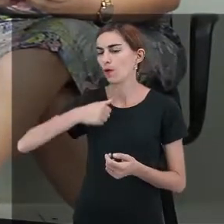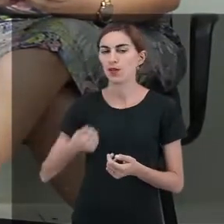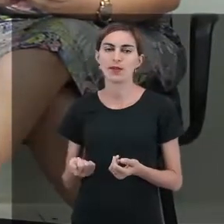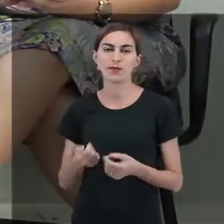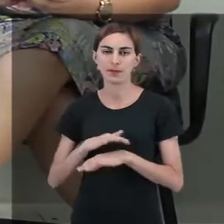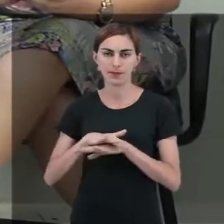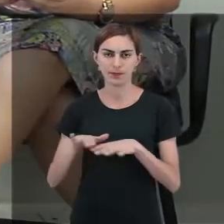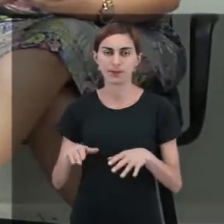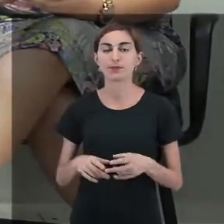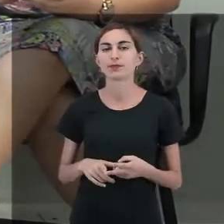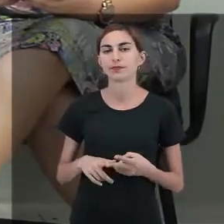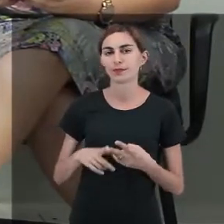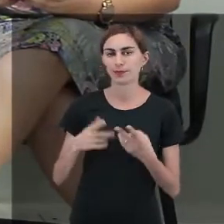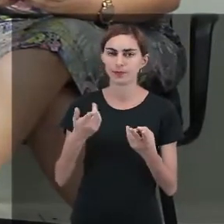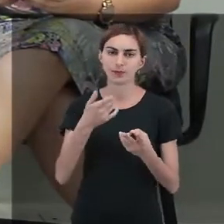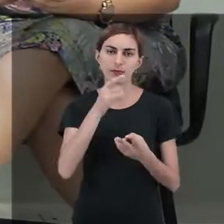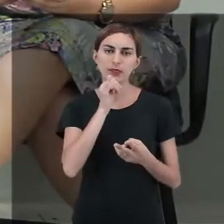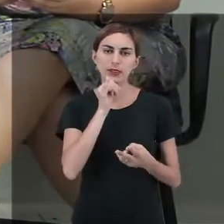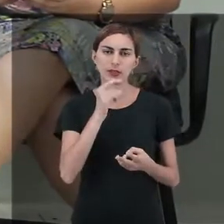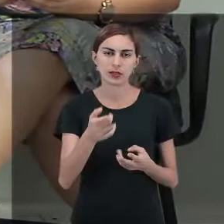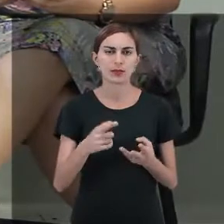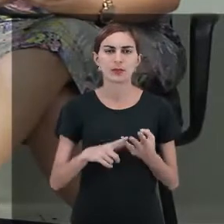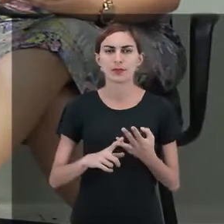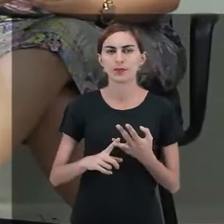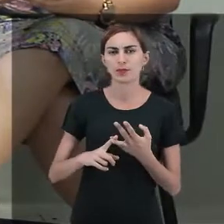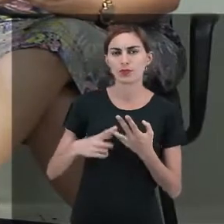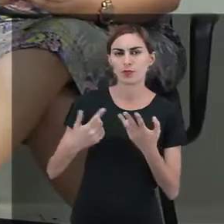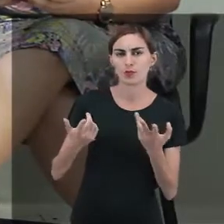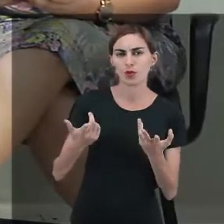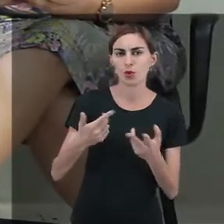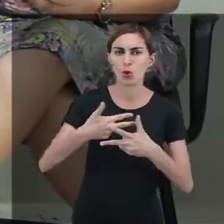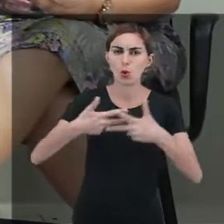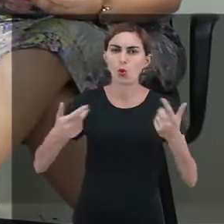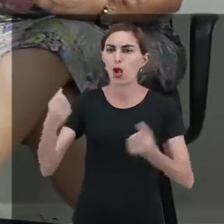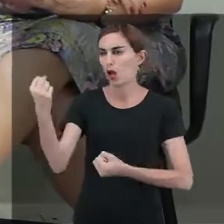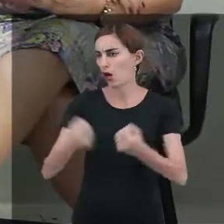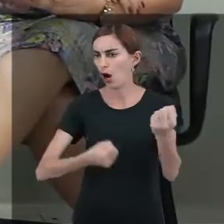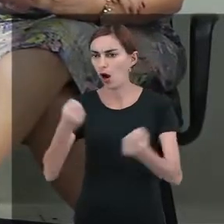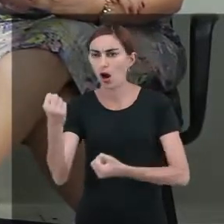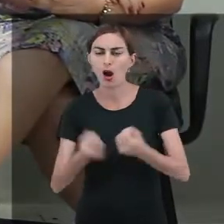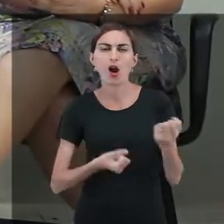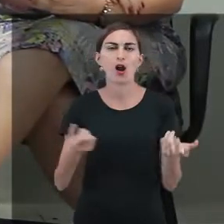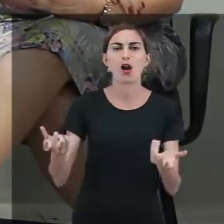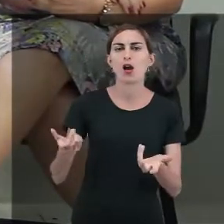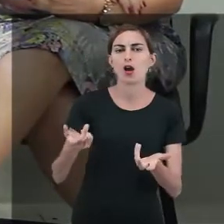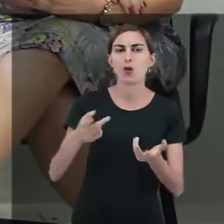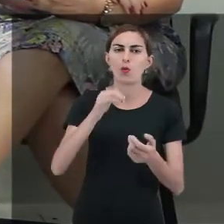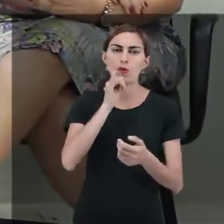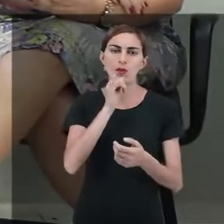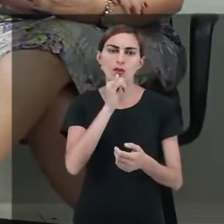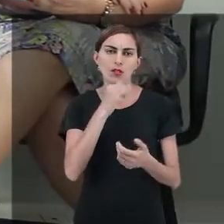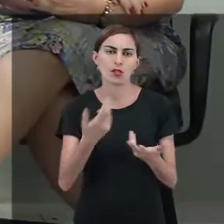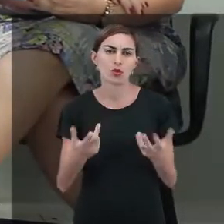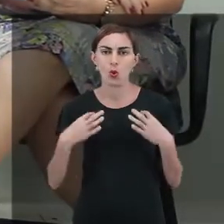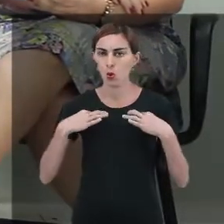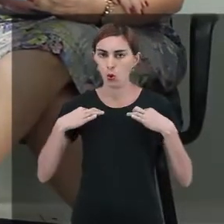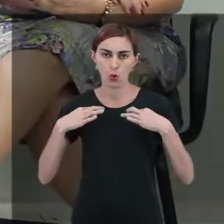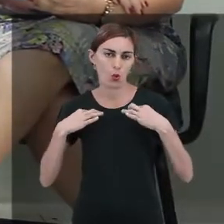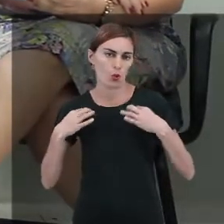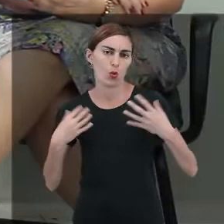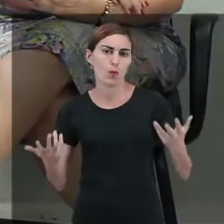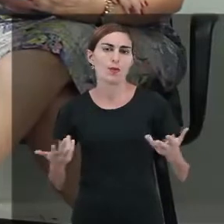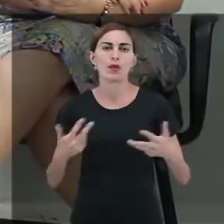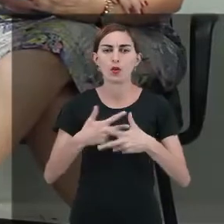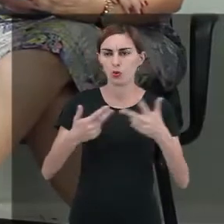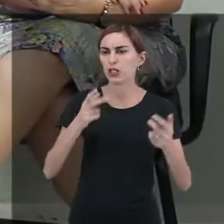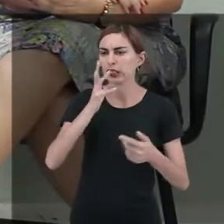Isso. Podemos dar um exemplo. Um exemplo do eletrodoméstico, um automóvel, né? Ou até mesmo o que a gente chama até roupa, ele pode ser. Que